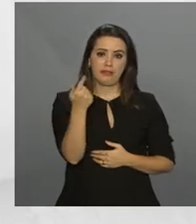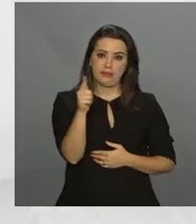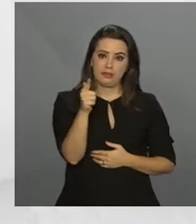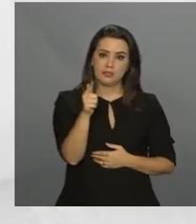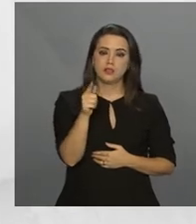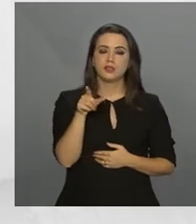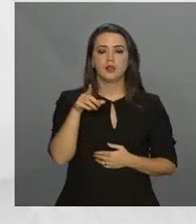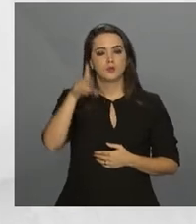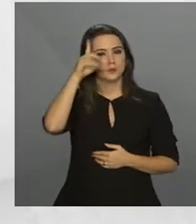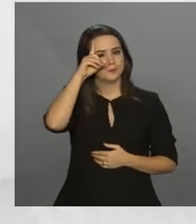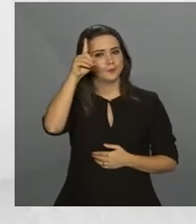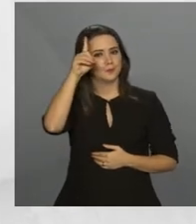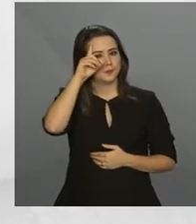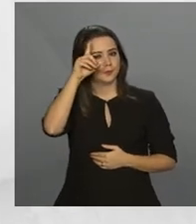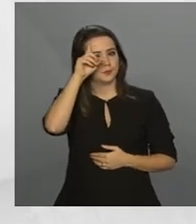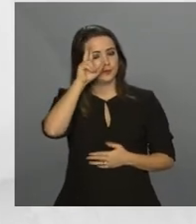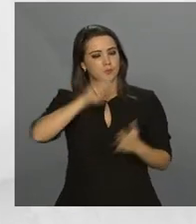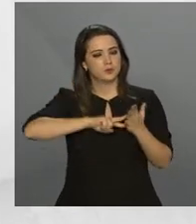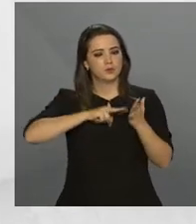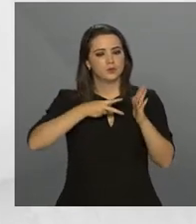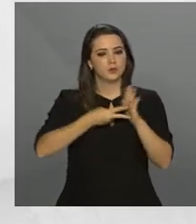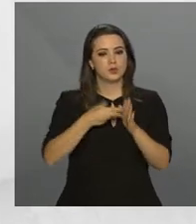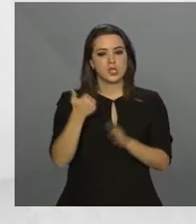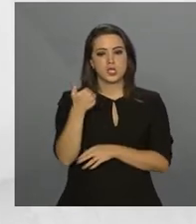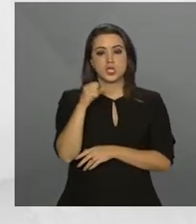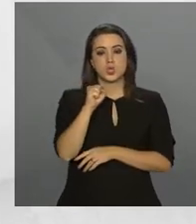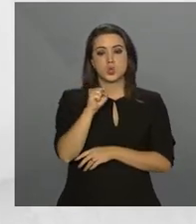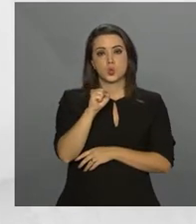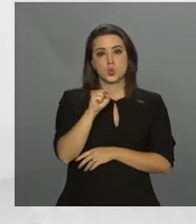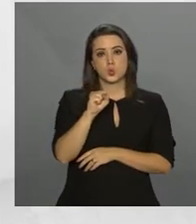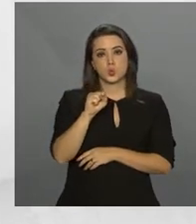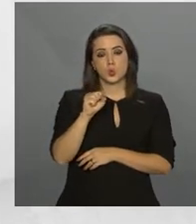produto diariamente, o equivalente a 18 colheres de chá.